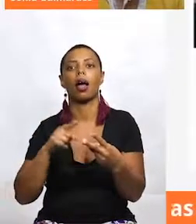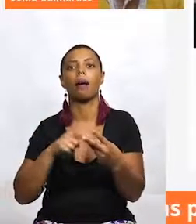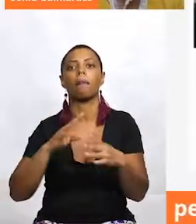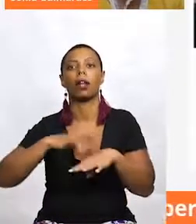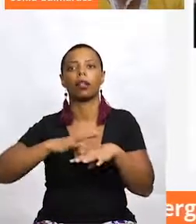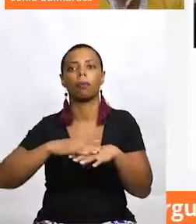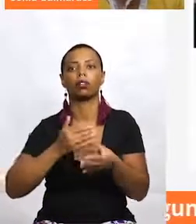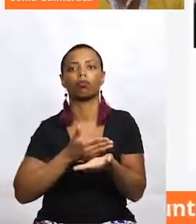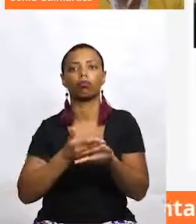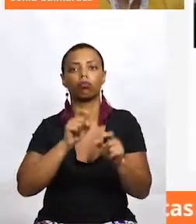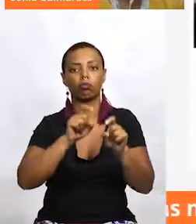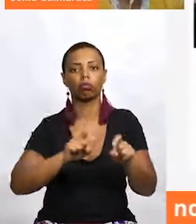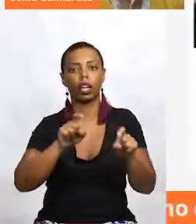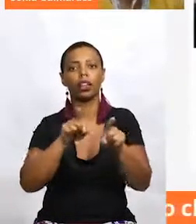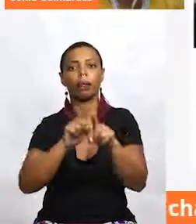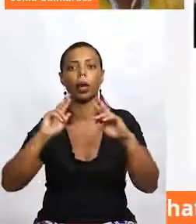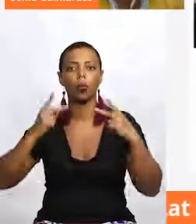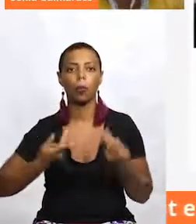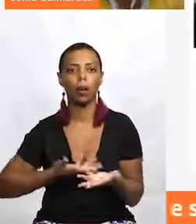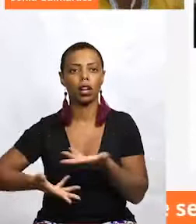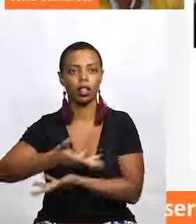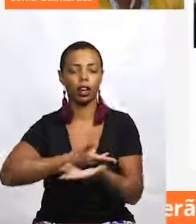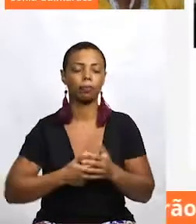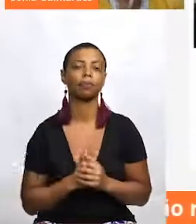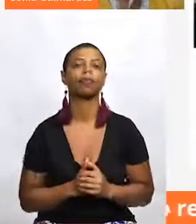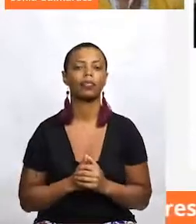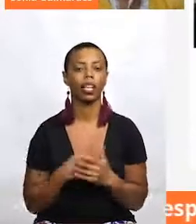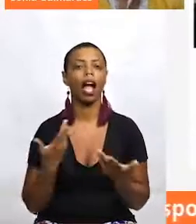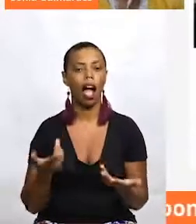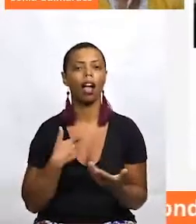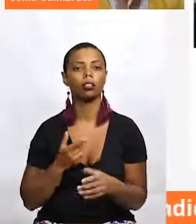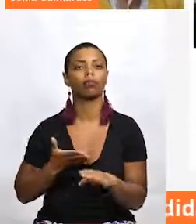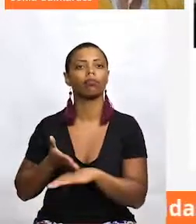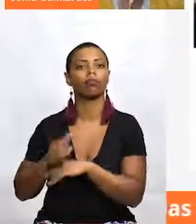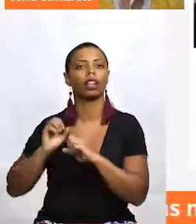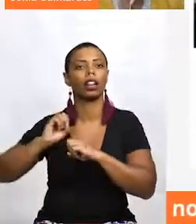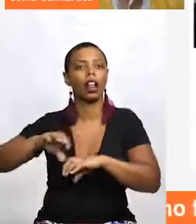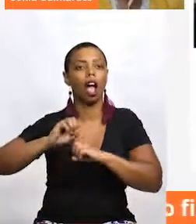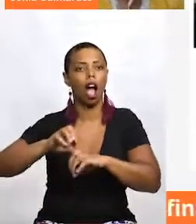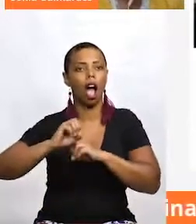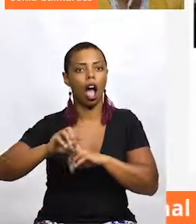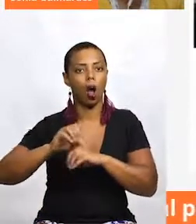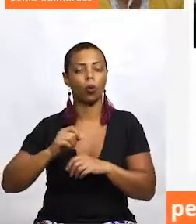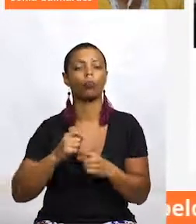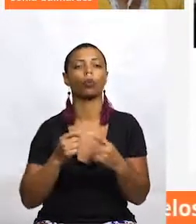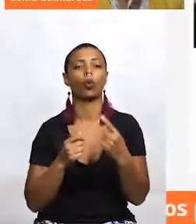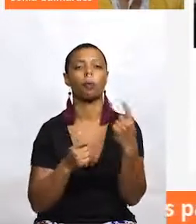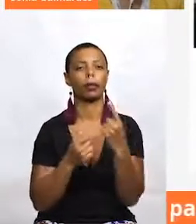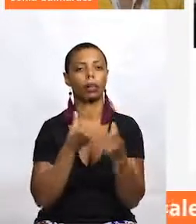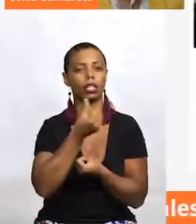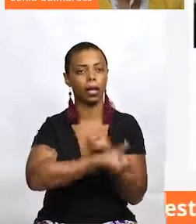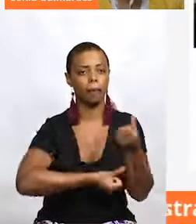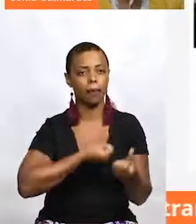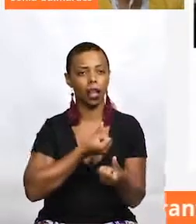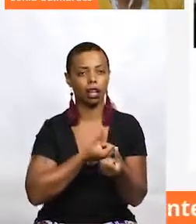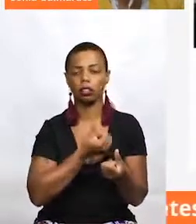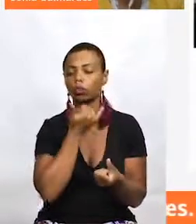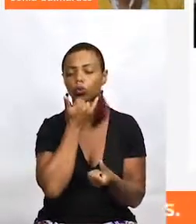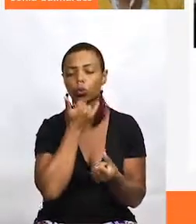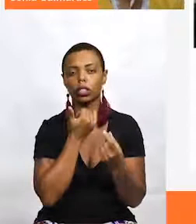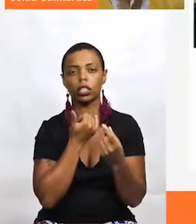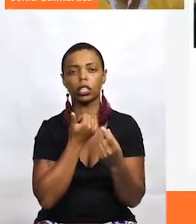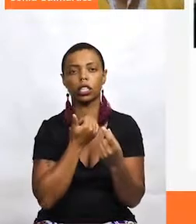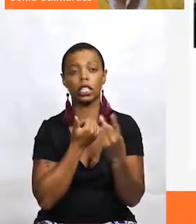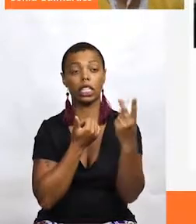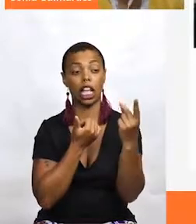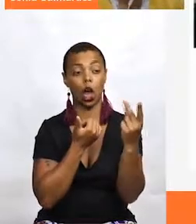à computação e humanidades. É aí que eu dou aula para eles. Eu dou aula no primeiro semestre, no segundo semestre do